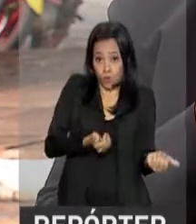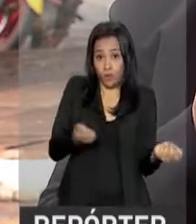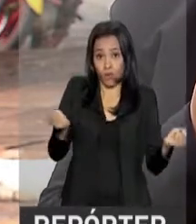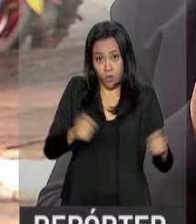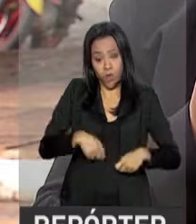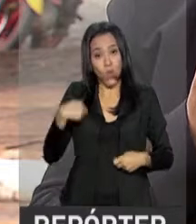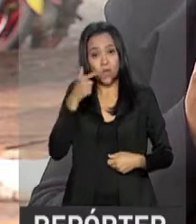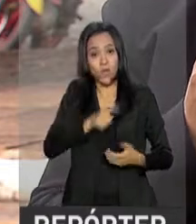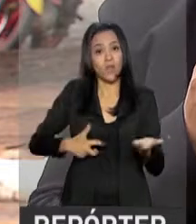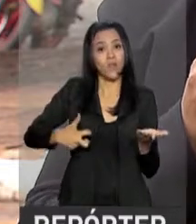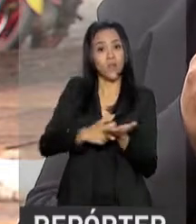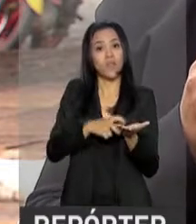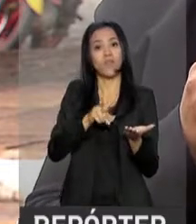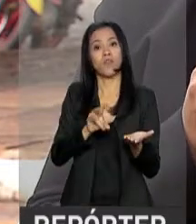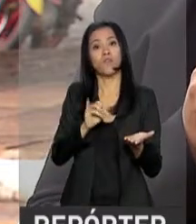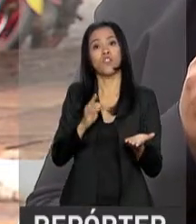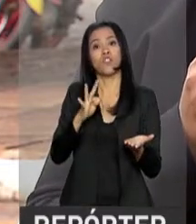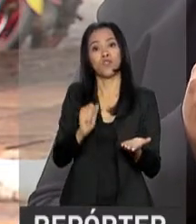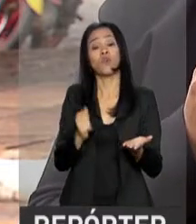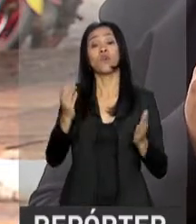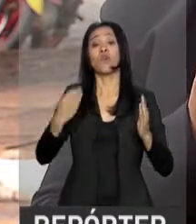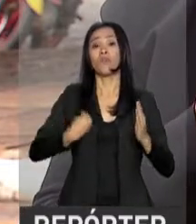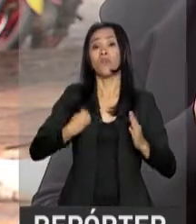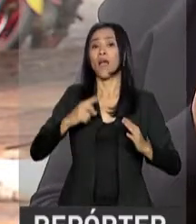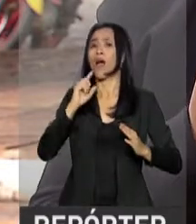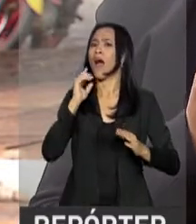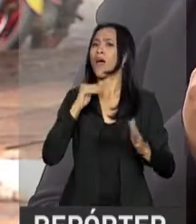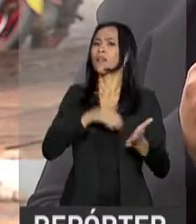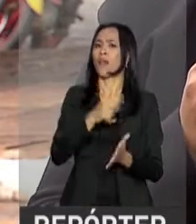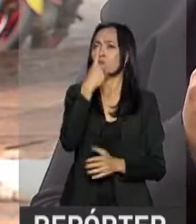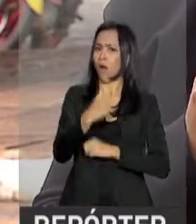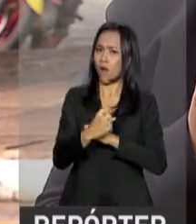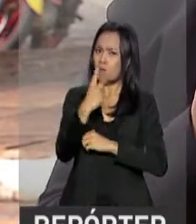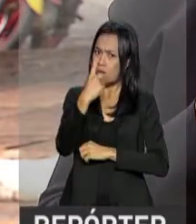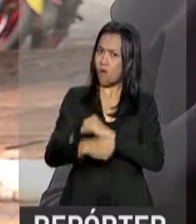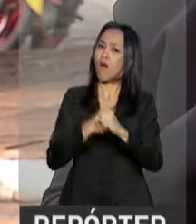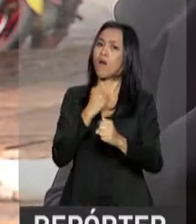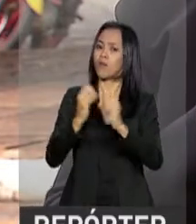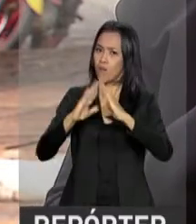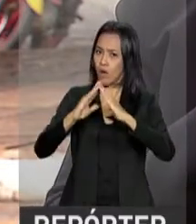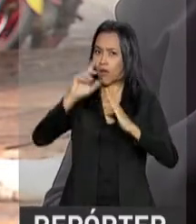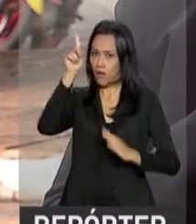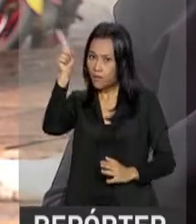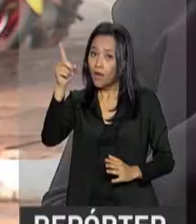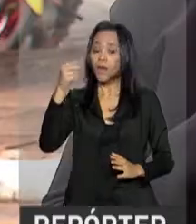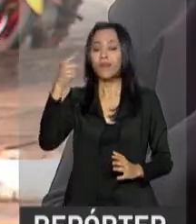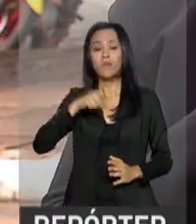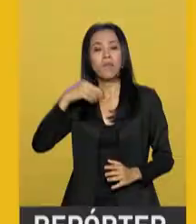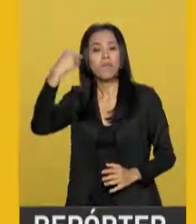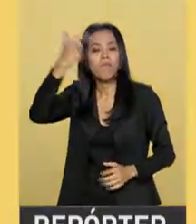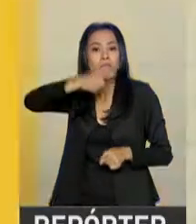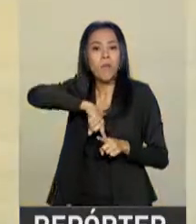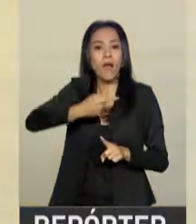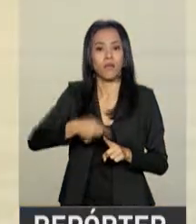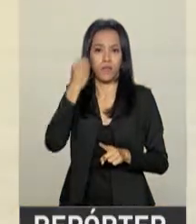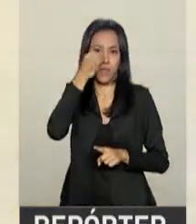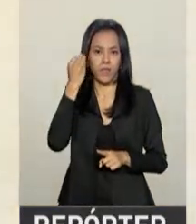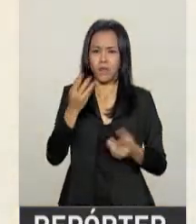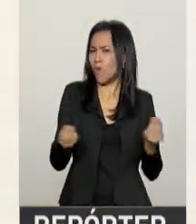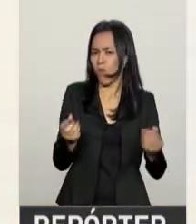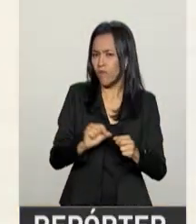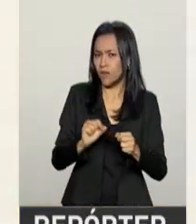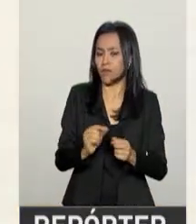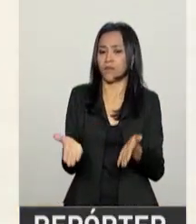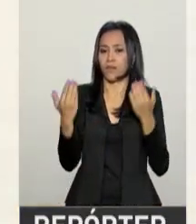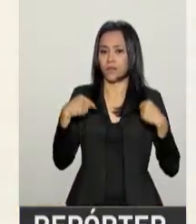visto e viver até um ano na frança além disso ele também pode trabalhar para ter uma experiência mais para se inscrever no